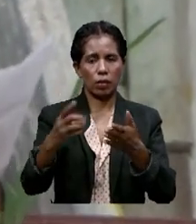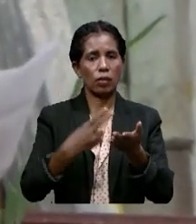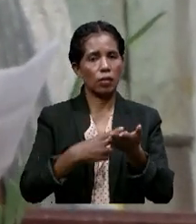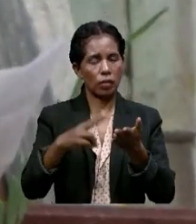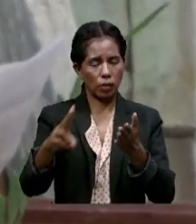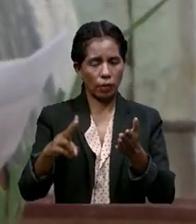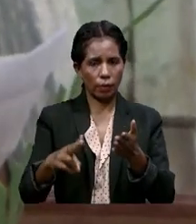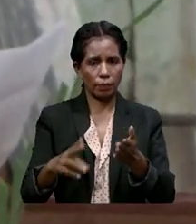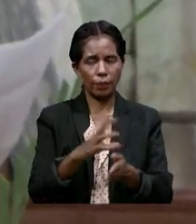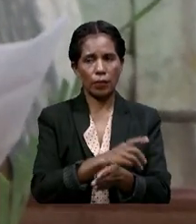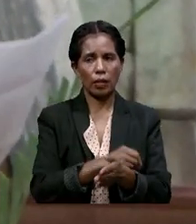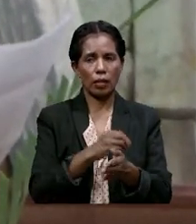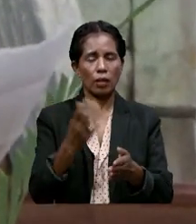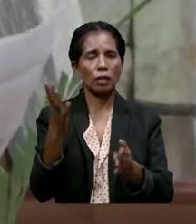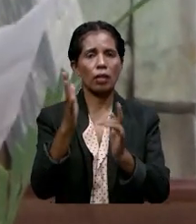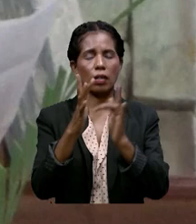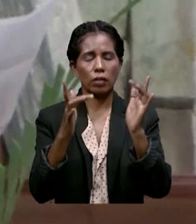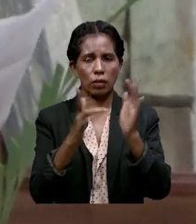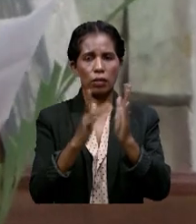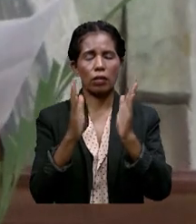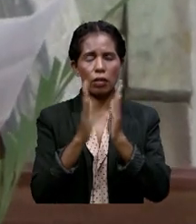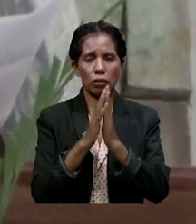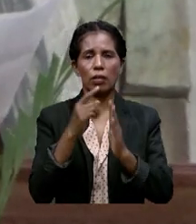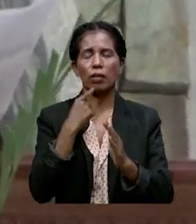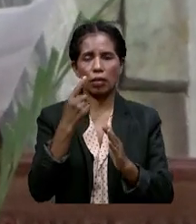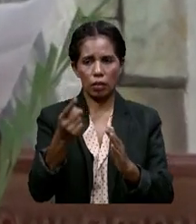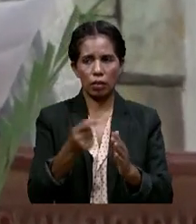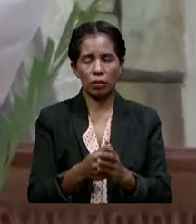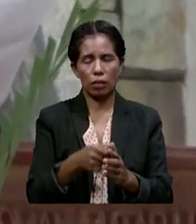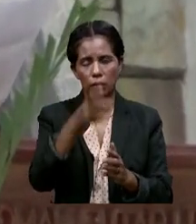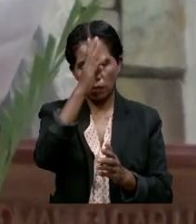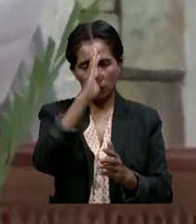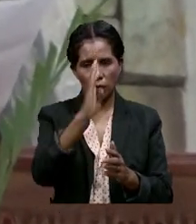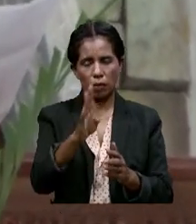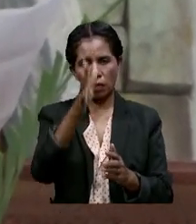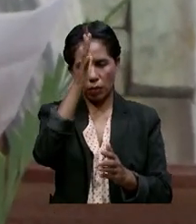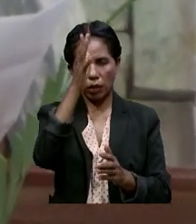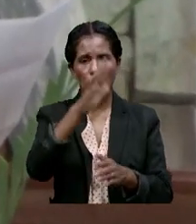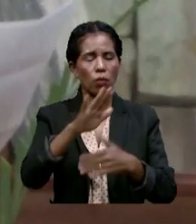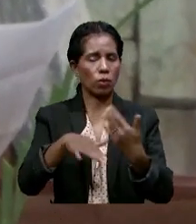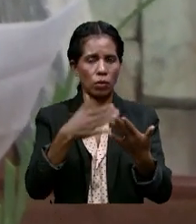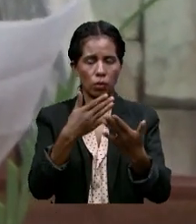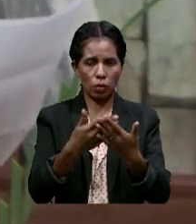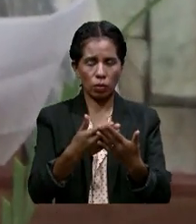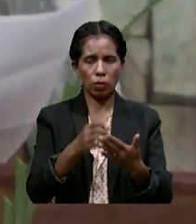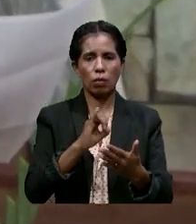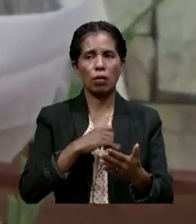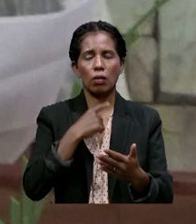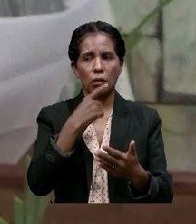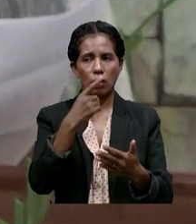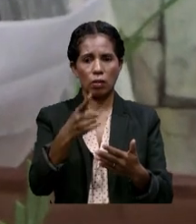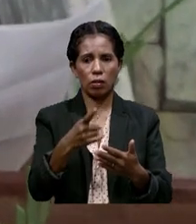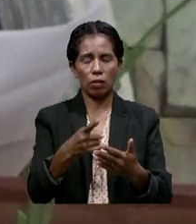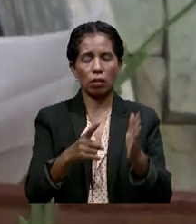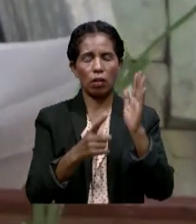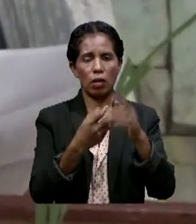E a todos os liberais, Jesus na roja moriria. Ama, o atoto bem baita, halo a vos e